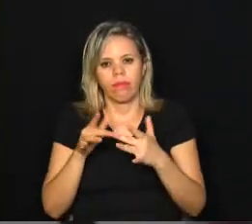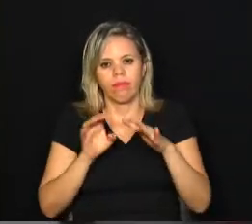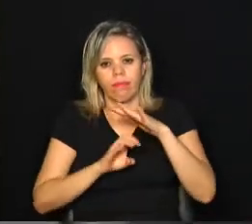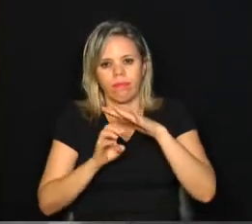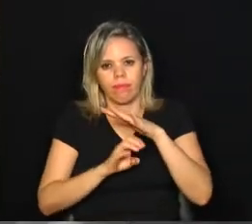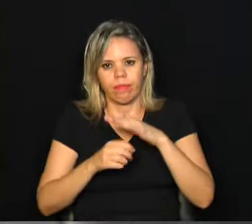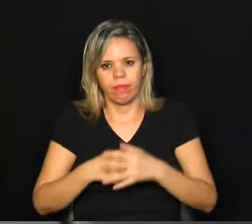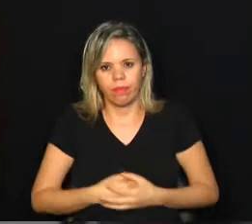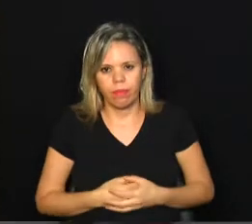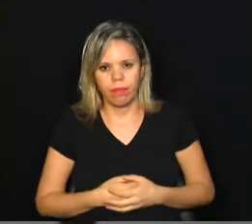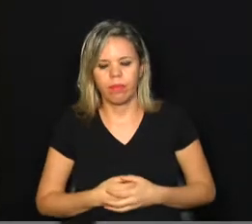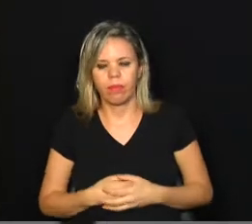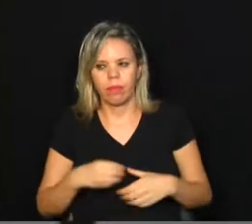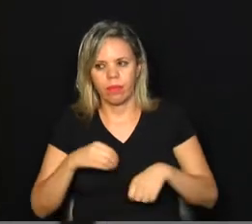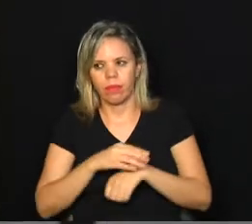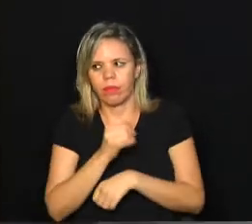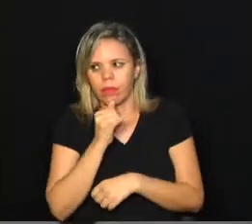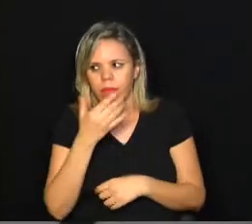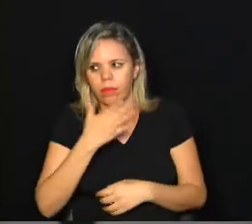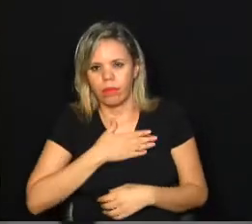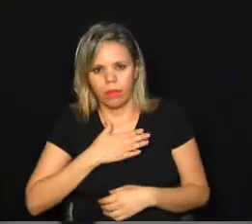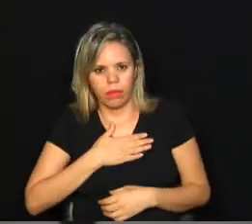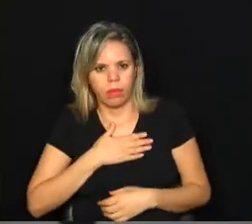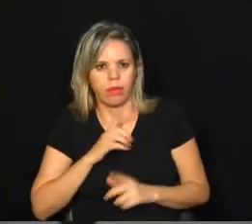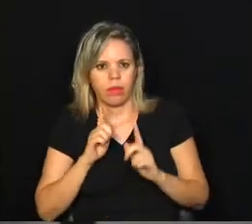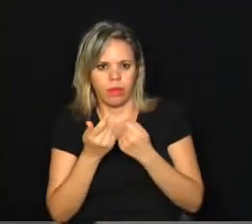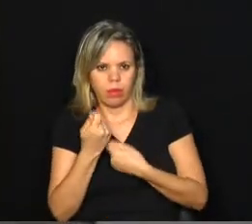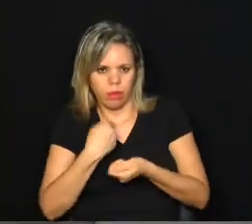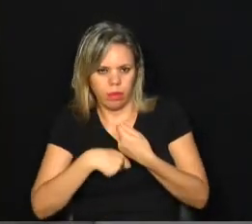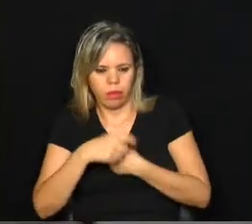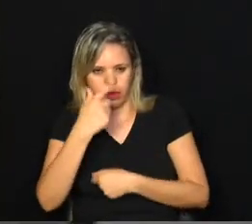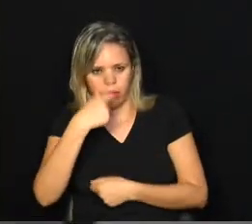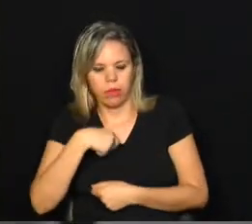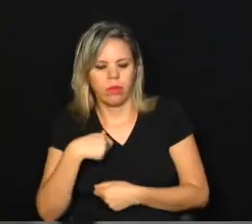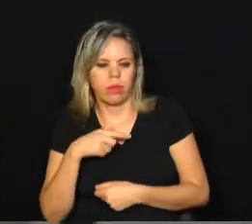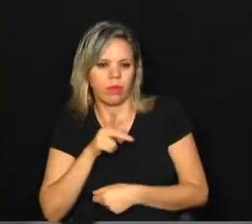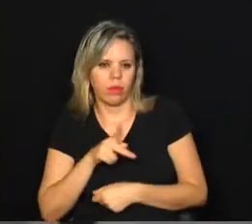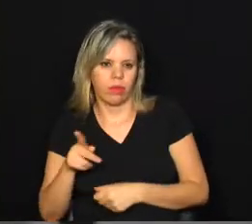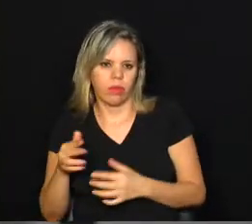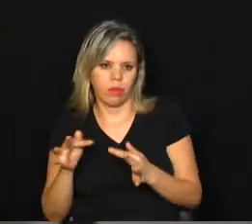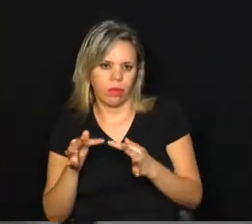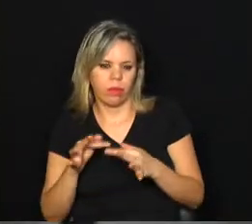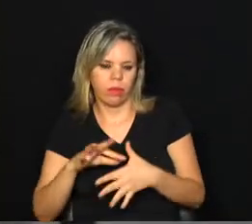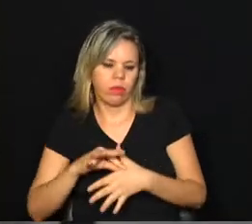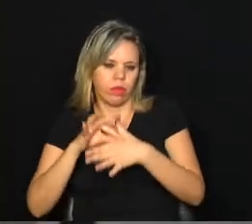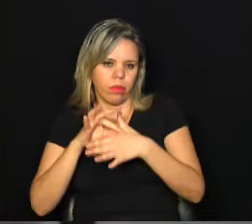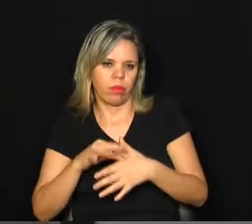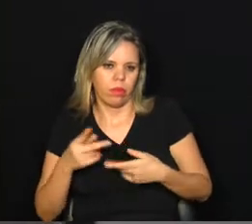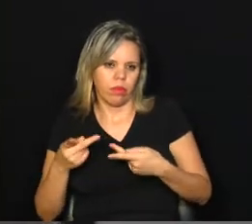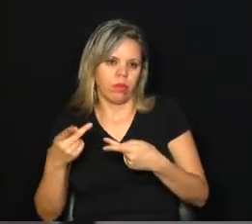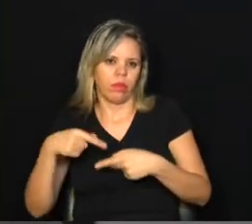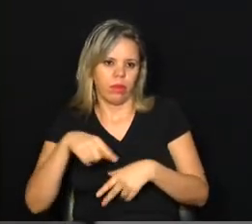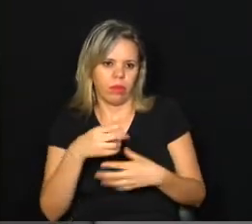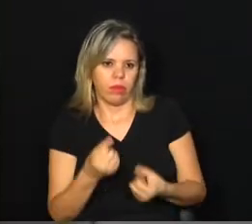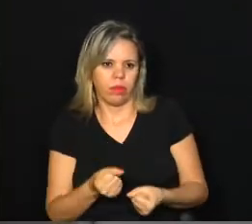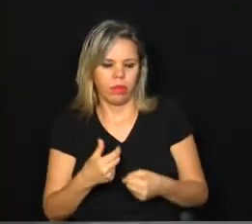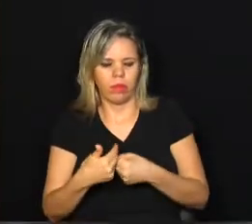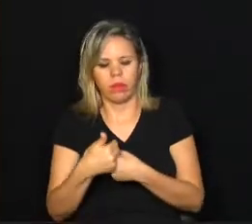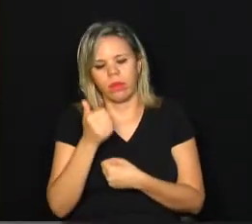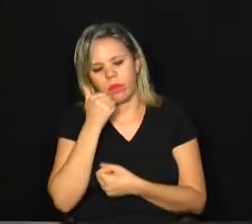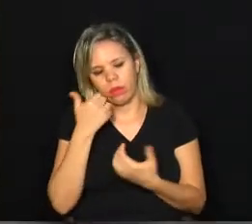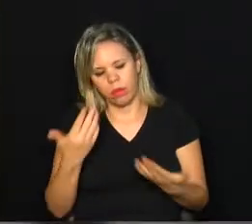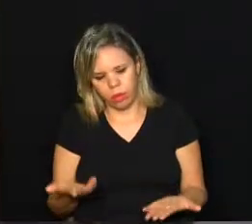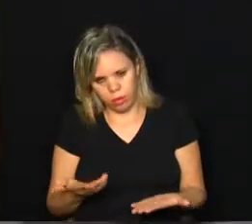empresas, dada a minha condição de gestor dentro do Estúdio de Física, eu fui convidado para liderar, então, a agência de inovação da Unicamp. Então, esse